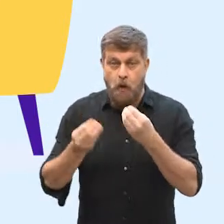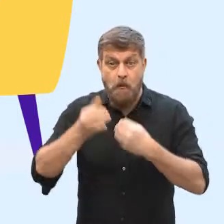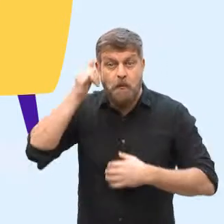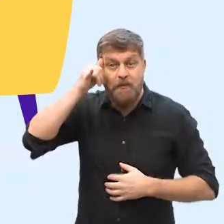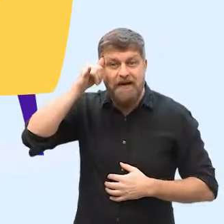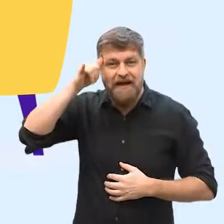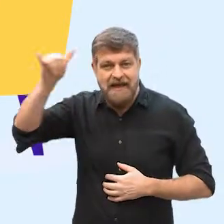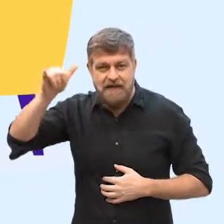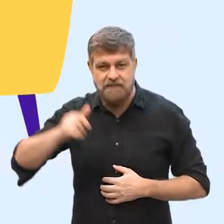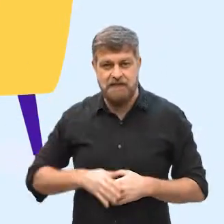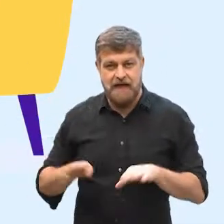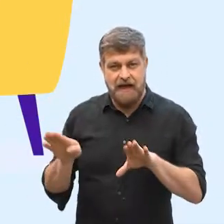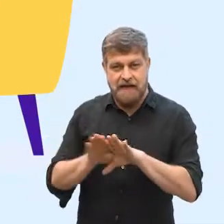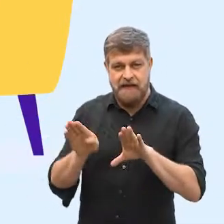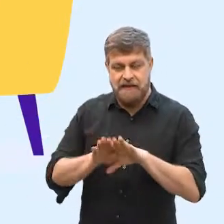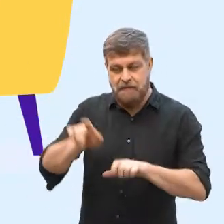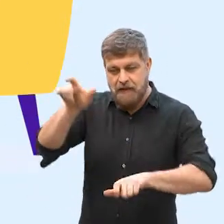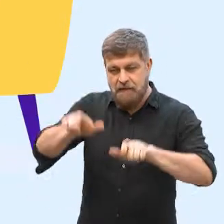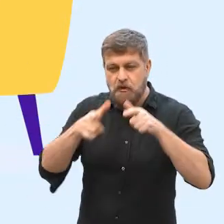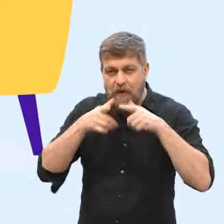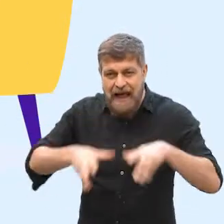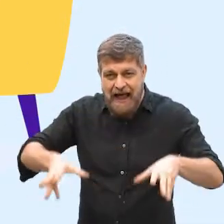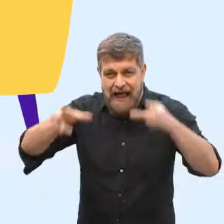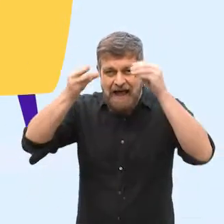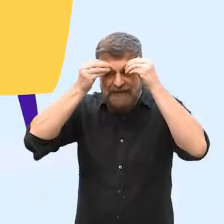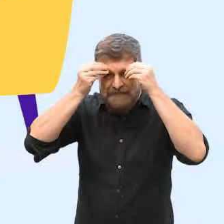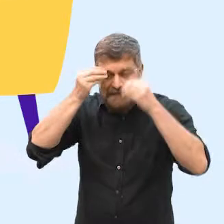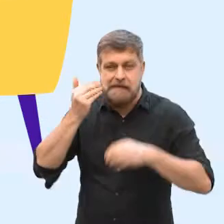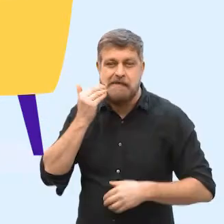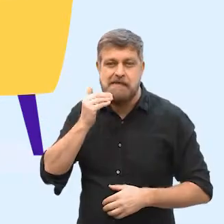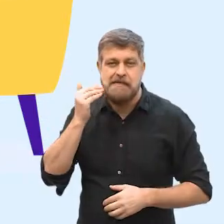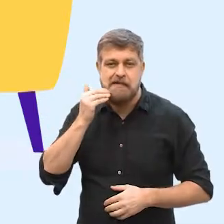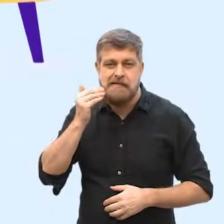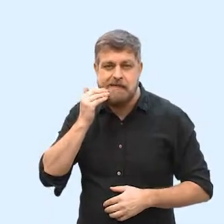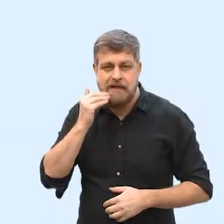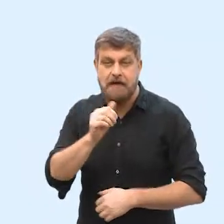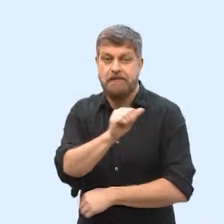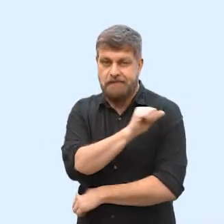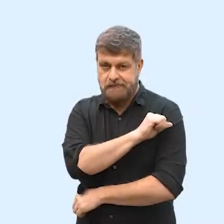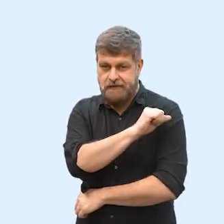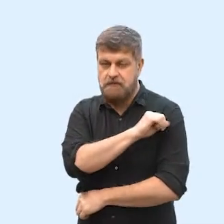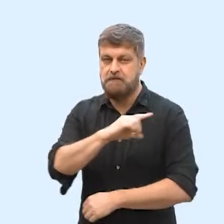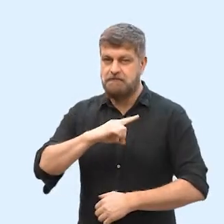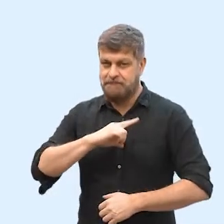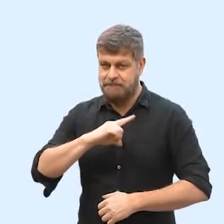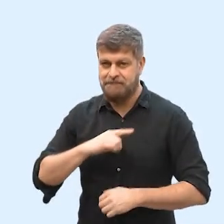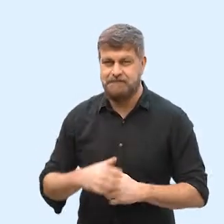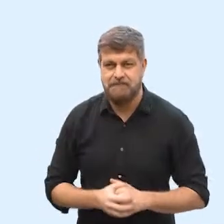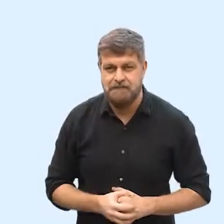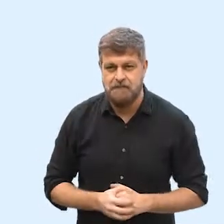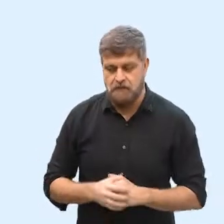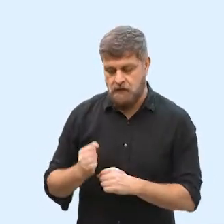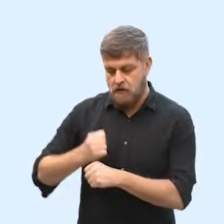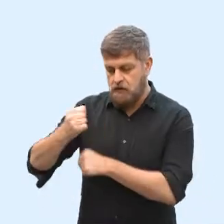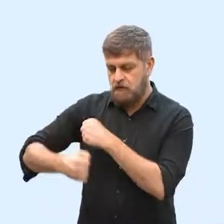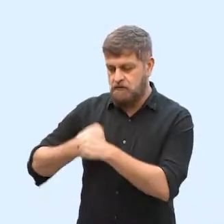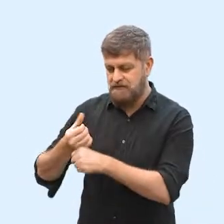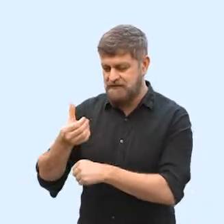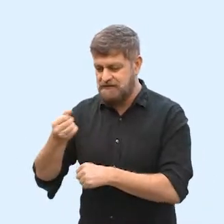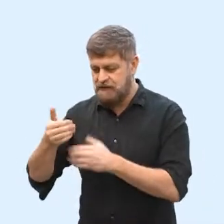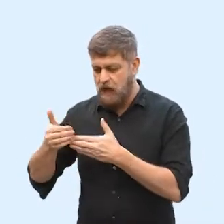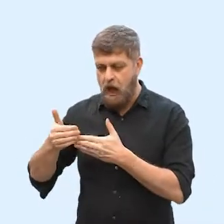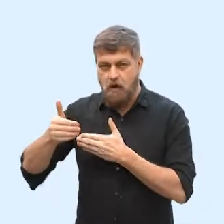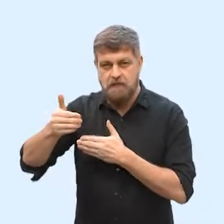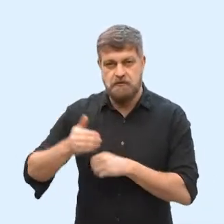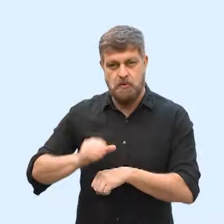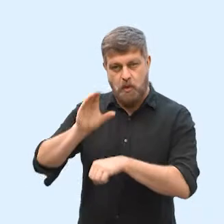profilaxia e a correção de erros de linguagem apresentados pelos escolares. Na década de 60, deu-se início ao